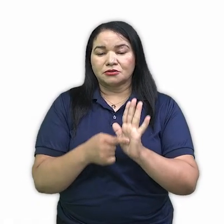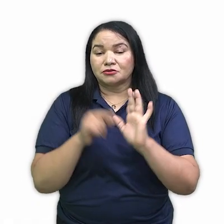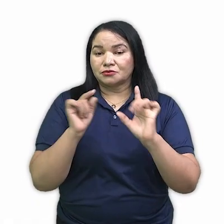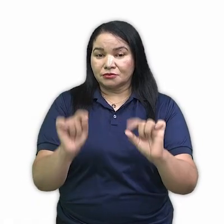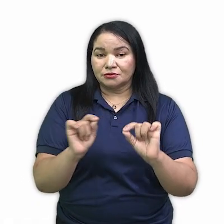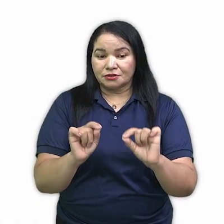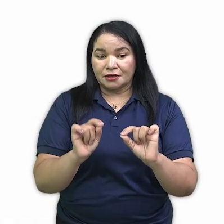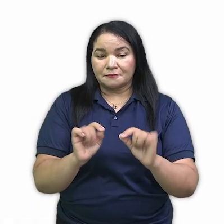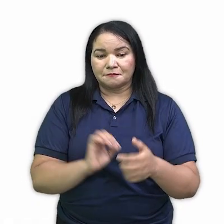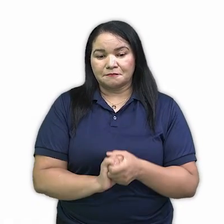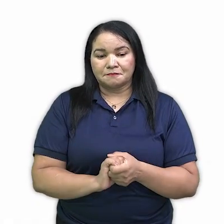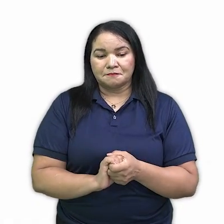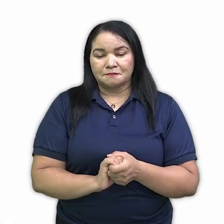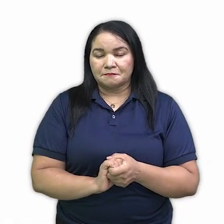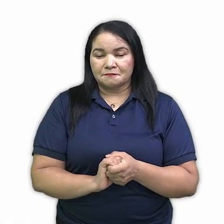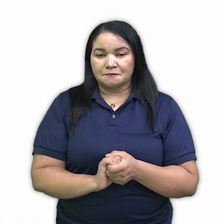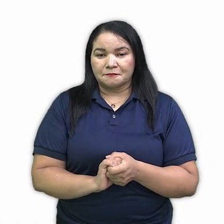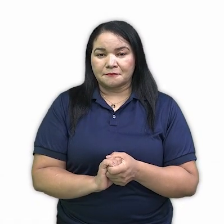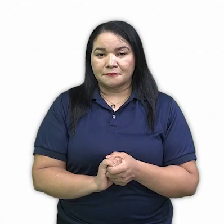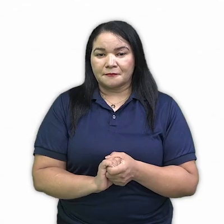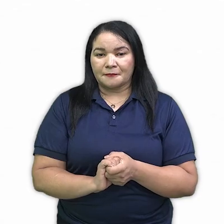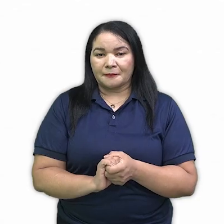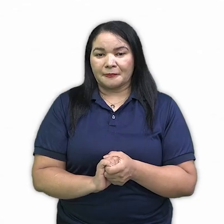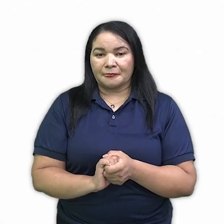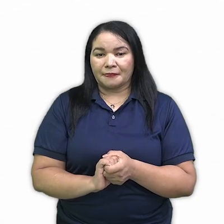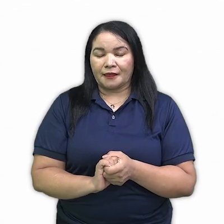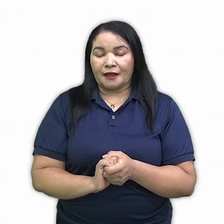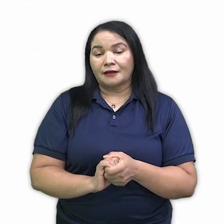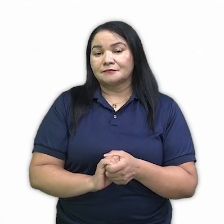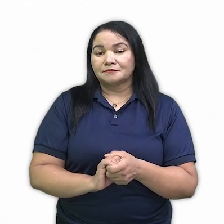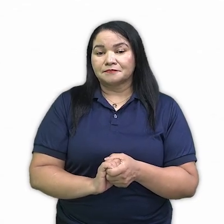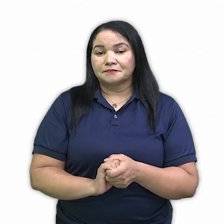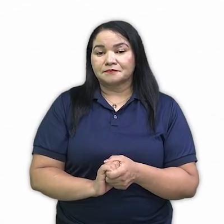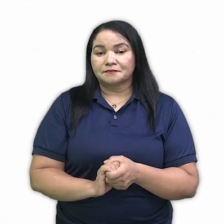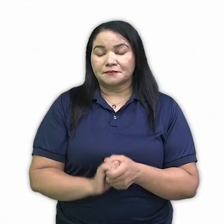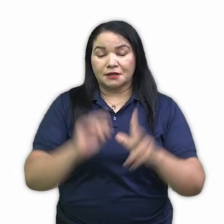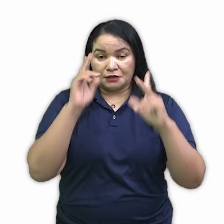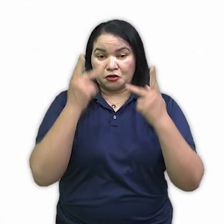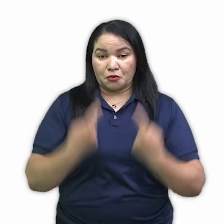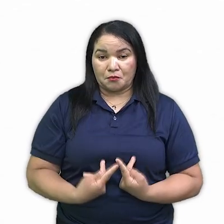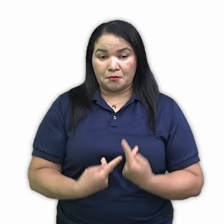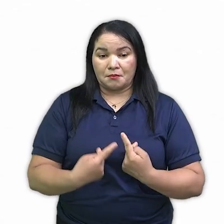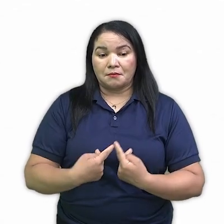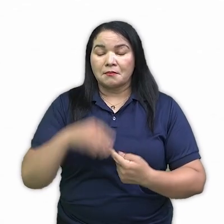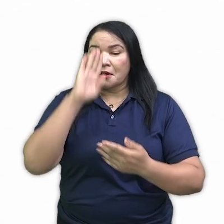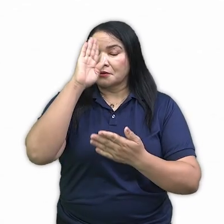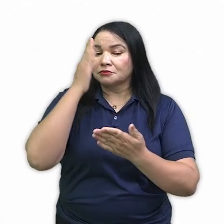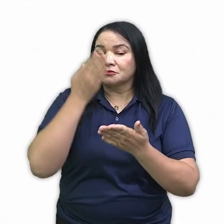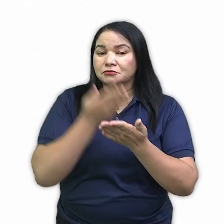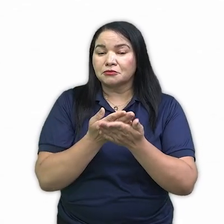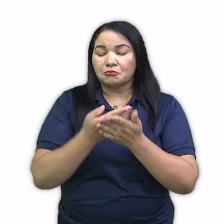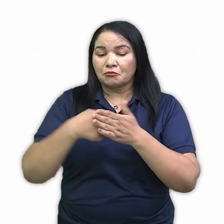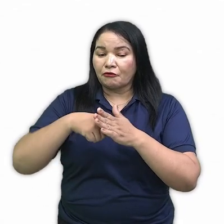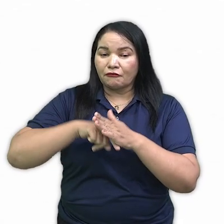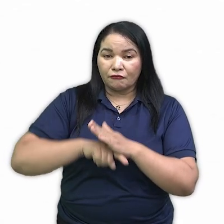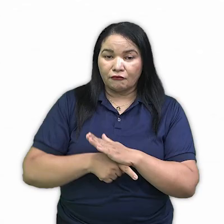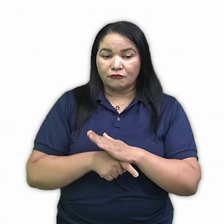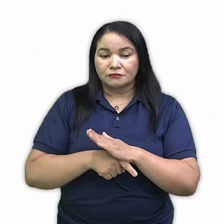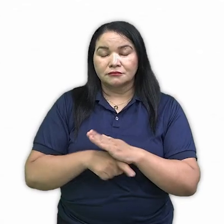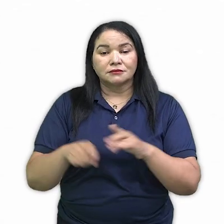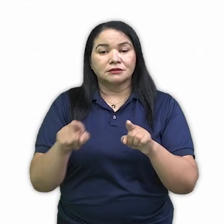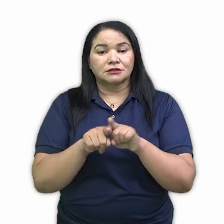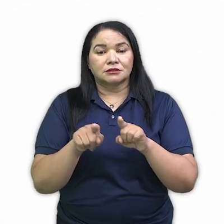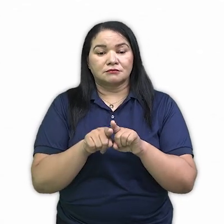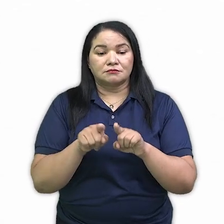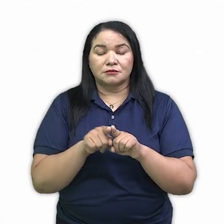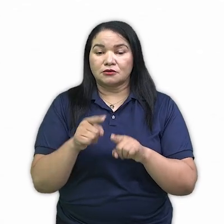quê? Com as convicções mais profundas dos seres humanos, mobilizando o